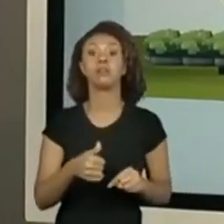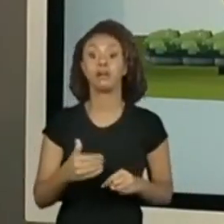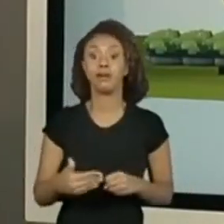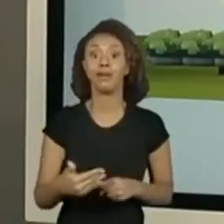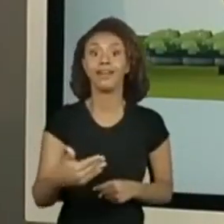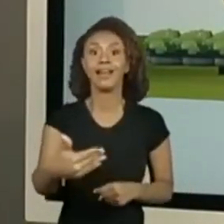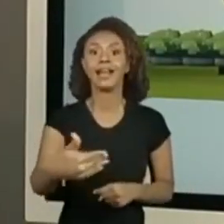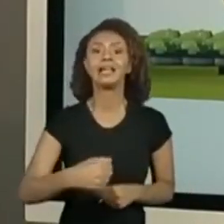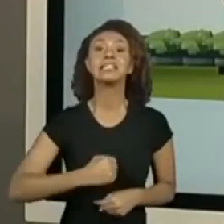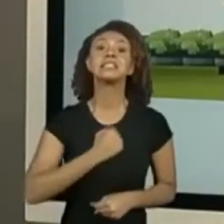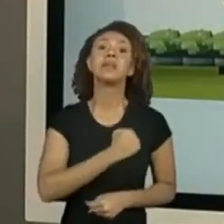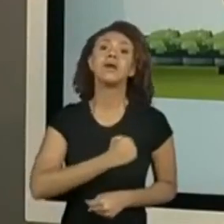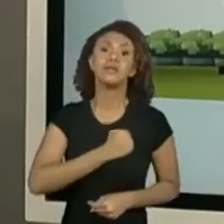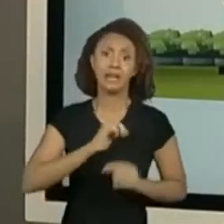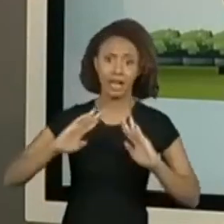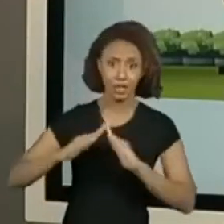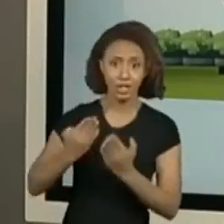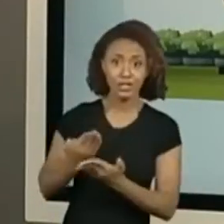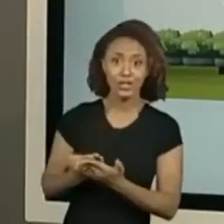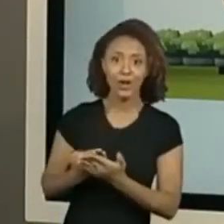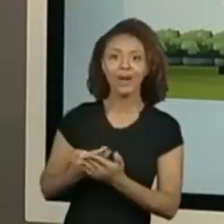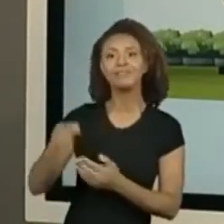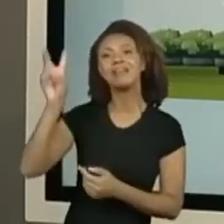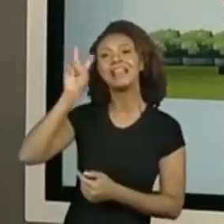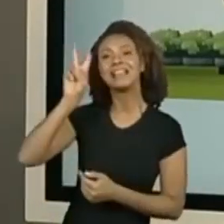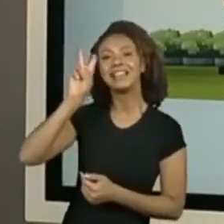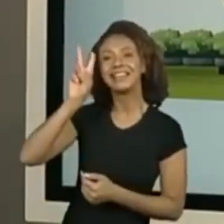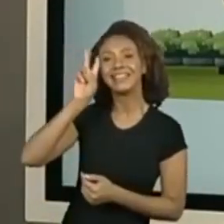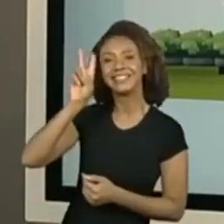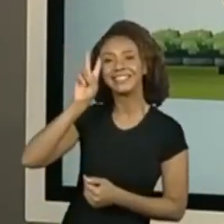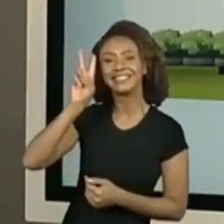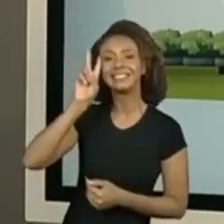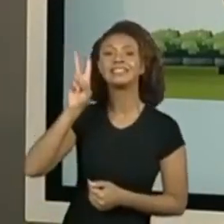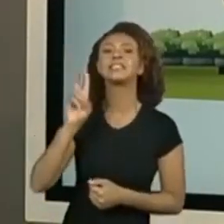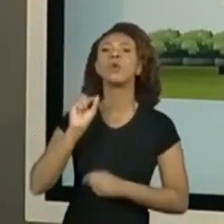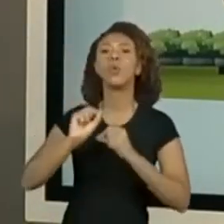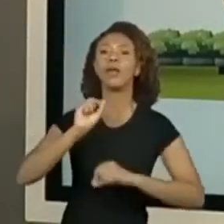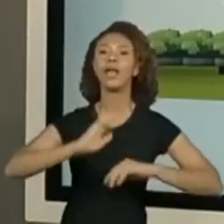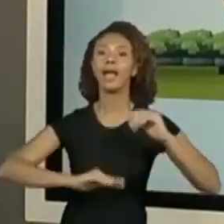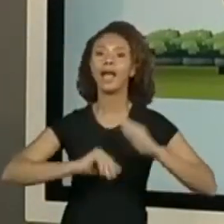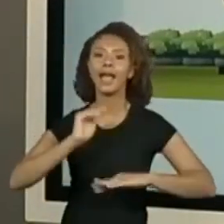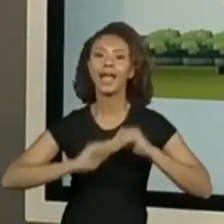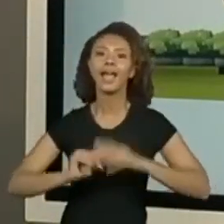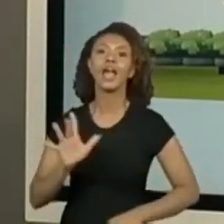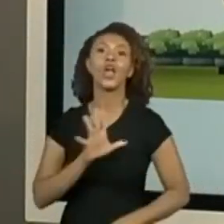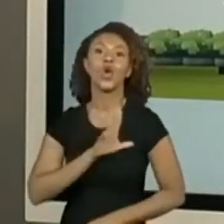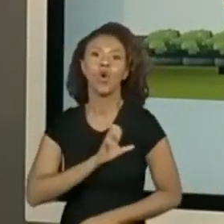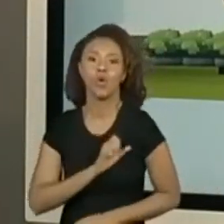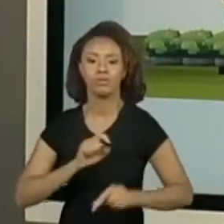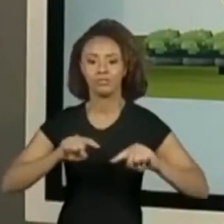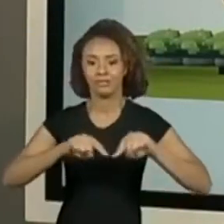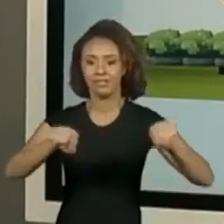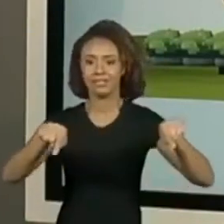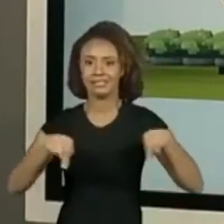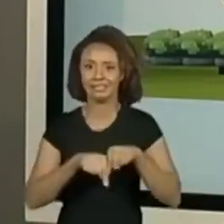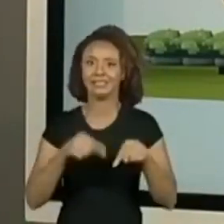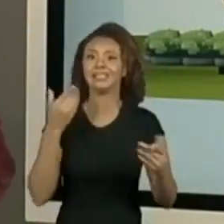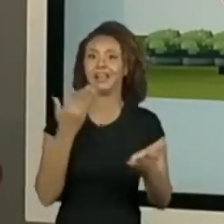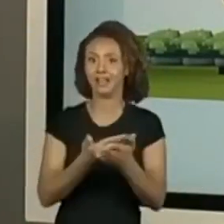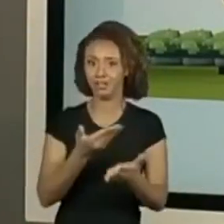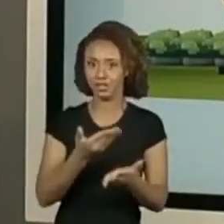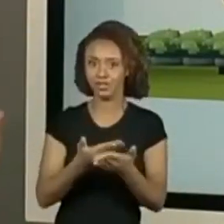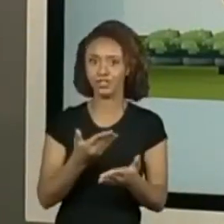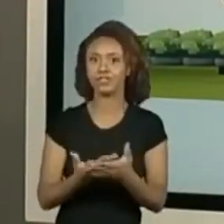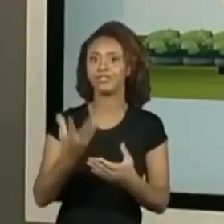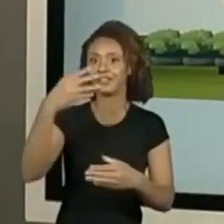vai matar a saudade da escola, falando das atividades que a gente gosta de fazer dentro da sala de aula e fora da sala